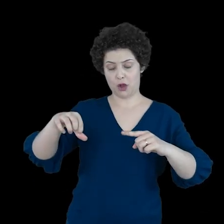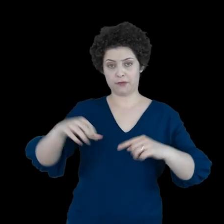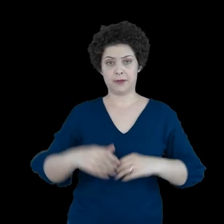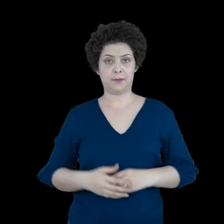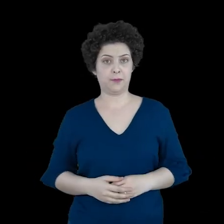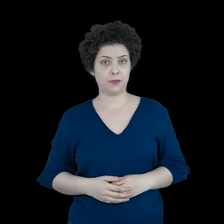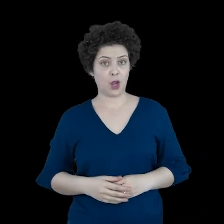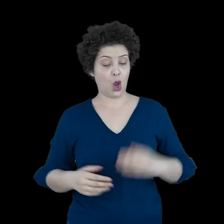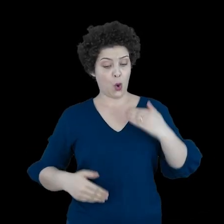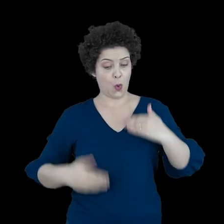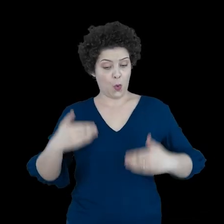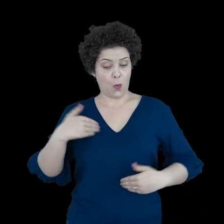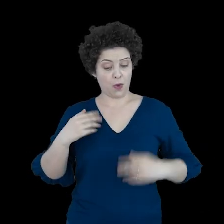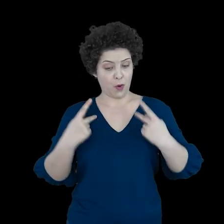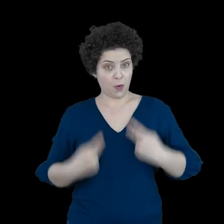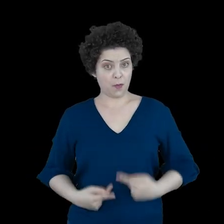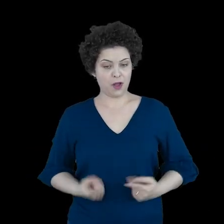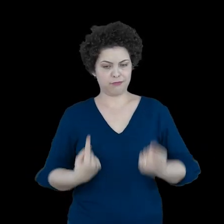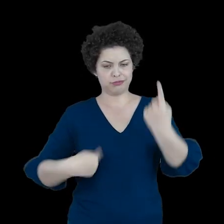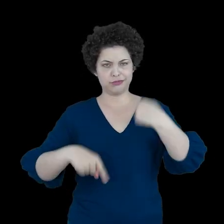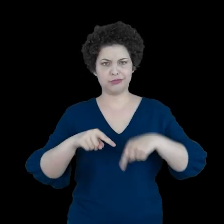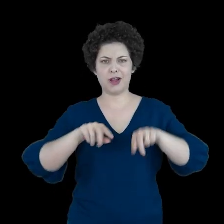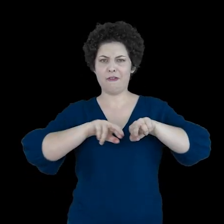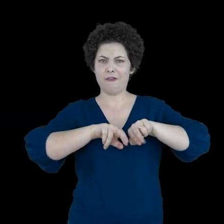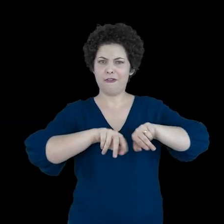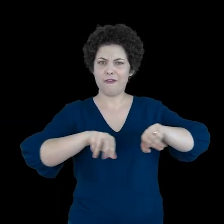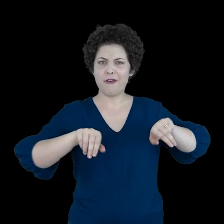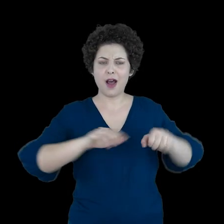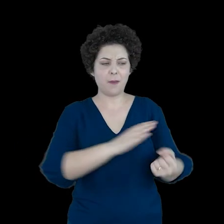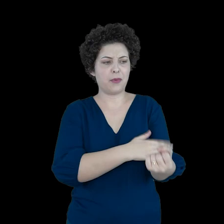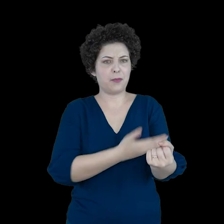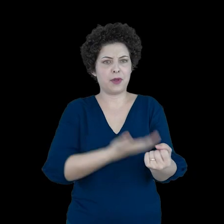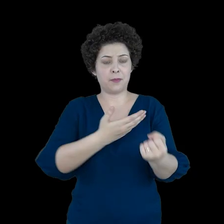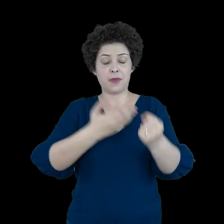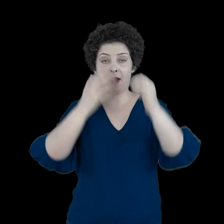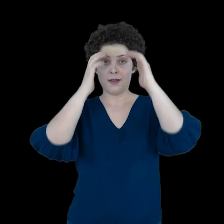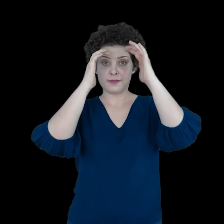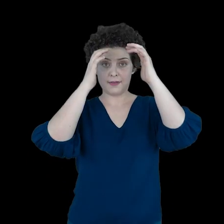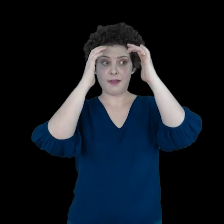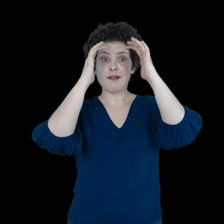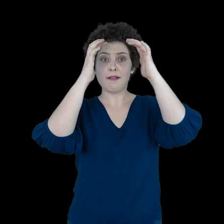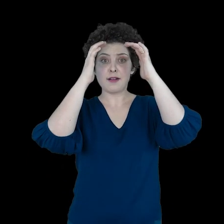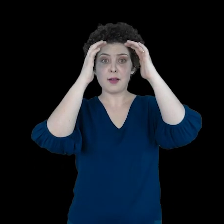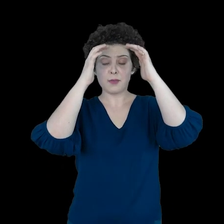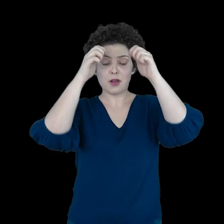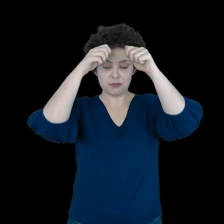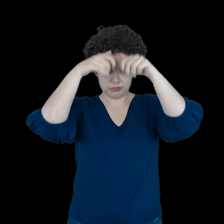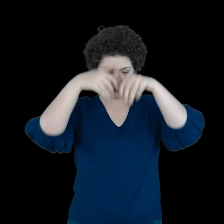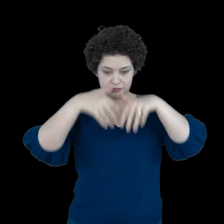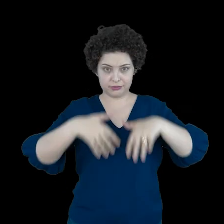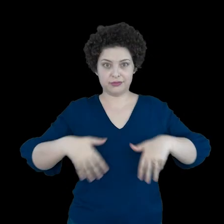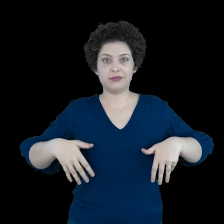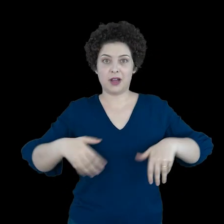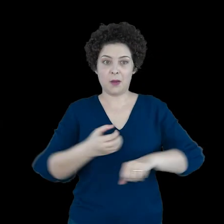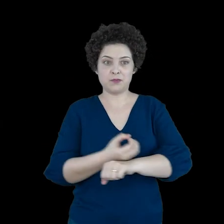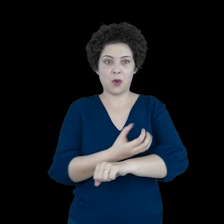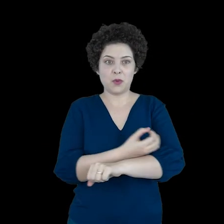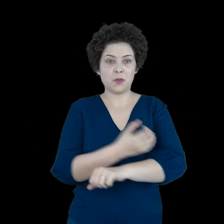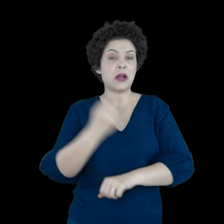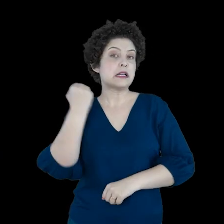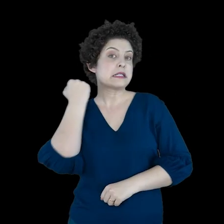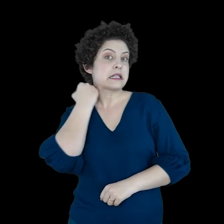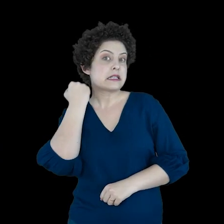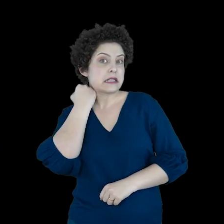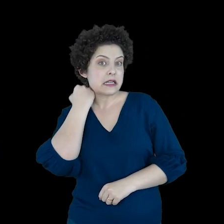humano, vários sistemas regulam a pressão. O cérebro, por exemplo, libera adrenalina em situações de